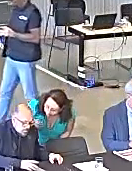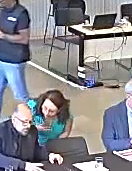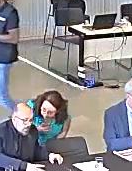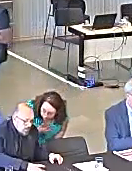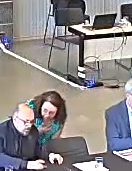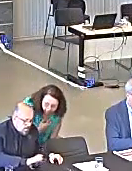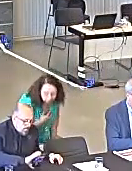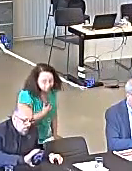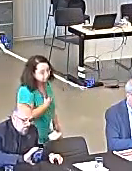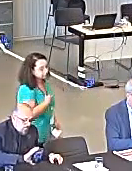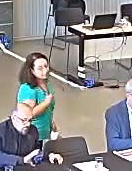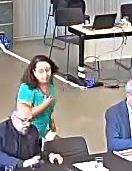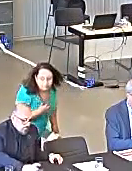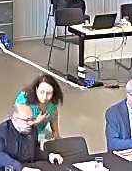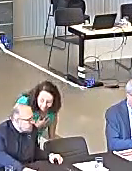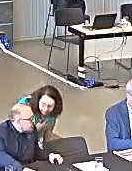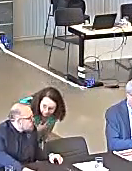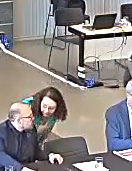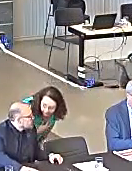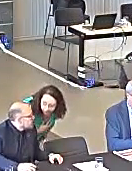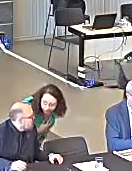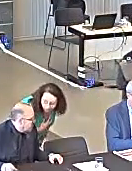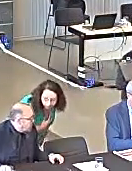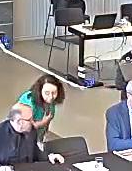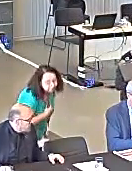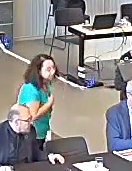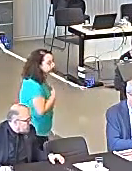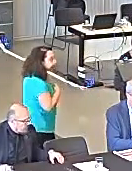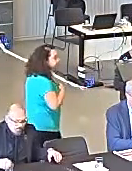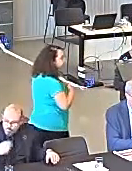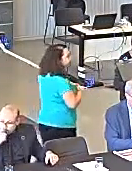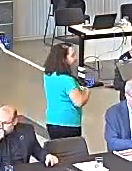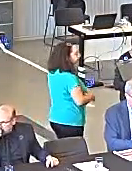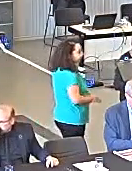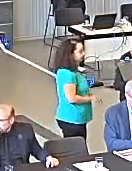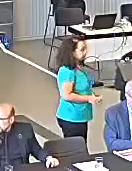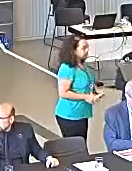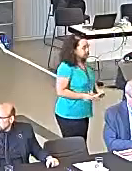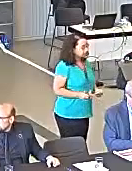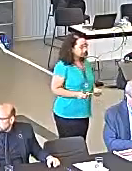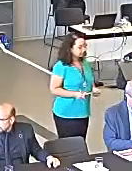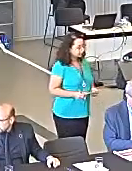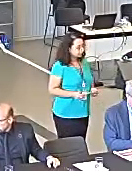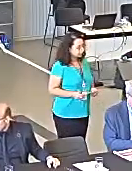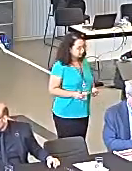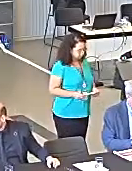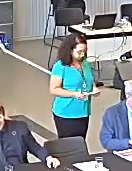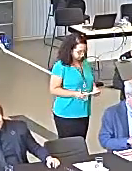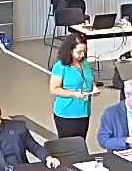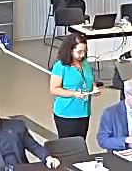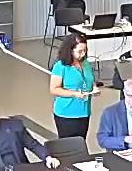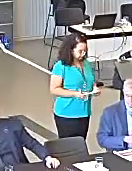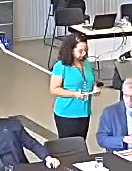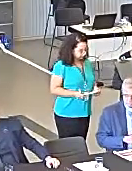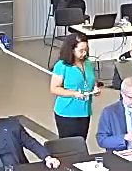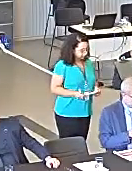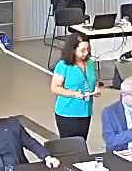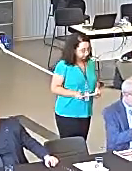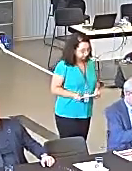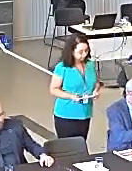à jurisprudência nós vamos passar pro professor cleito que é membro efetivo da comissão então com a presidência Professor